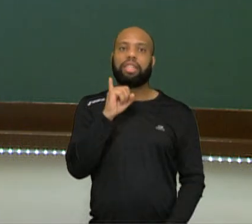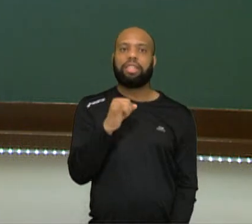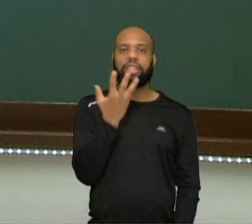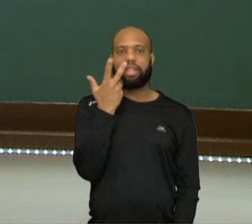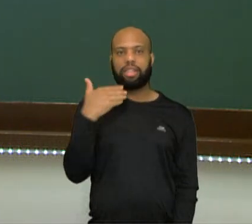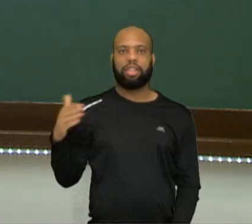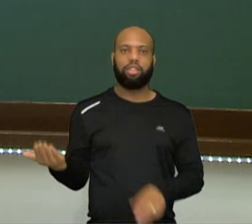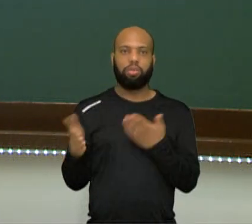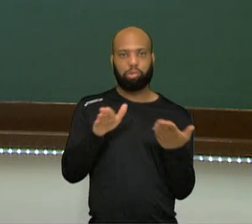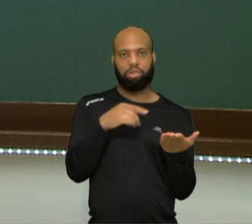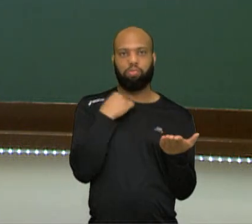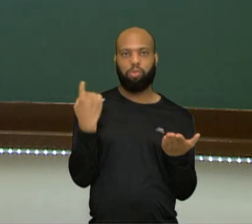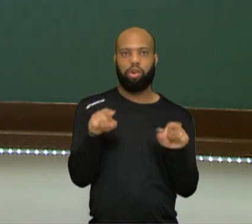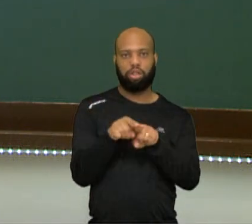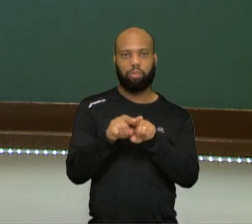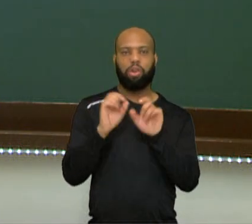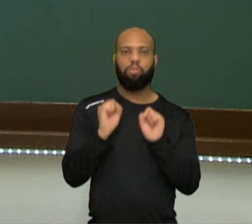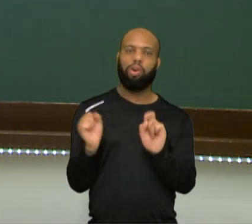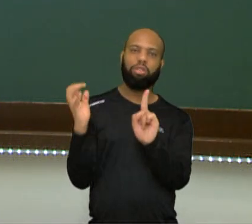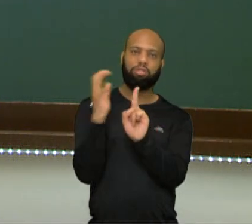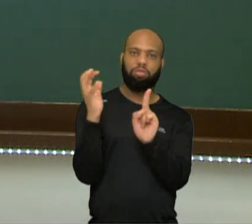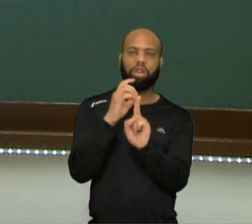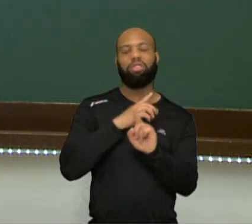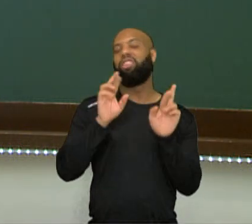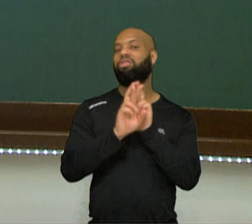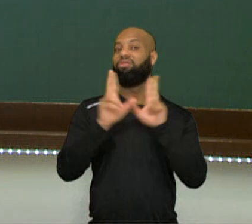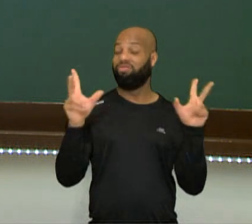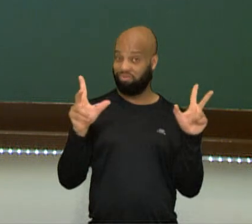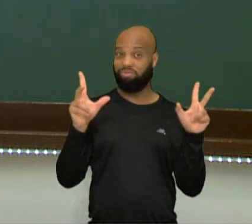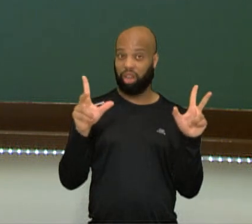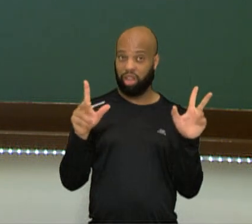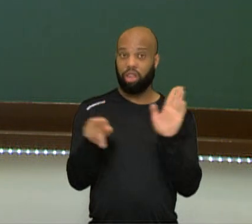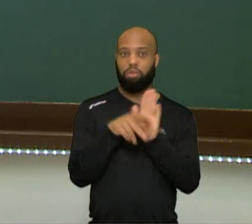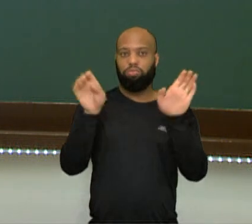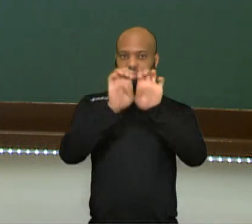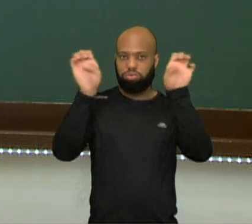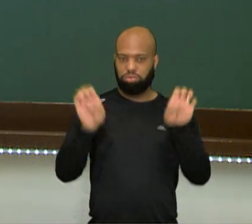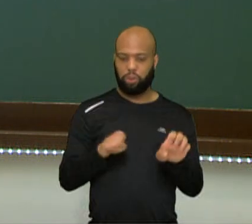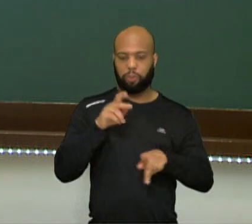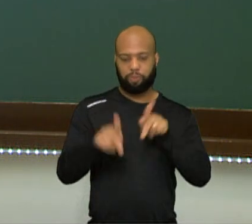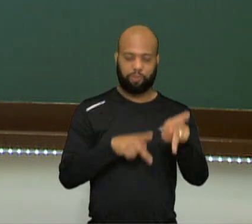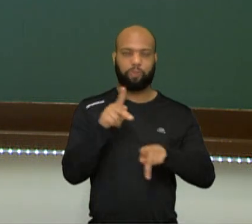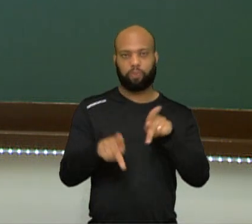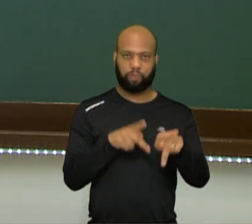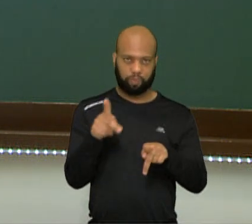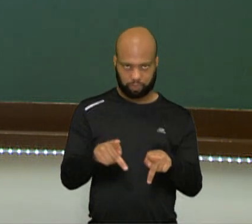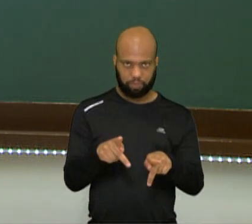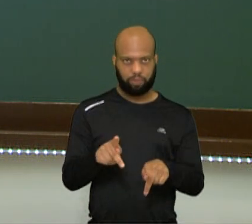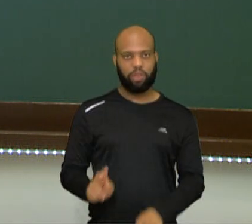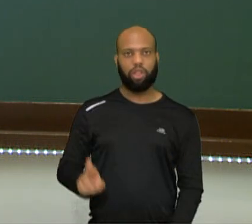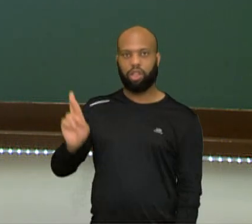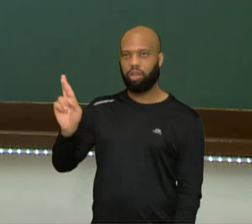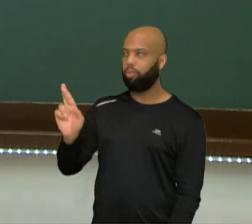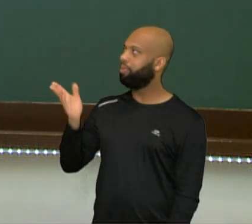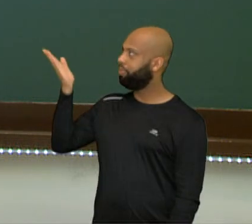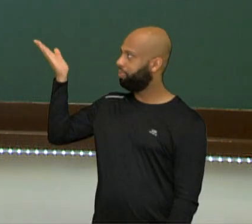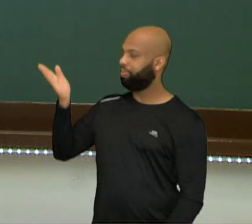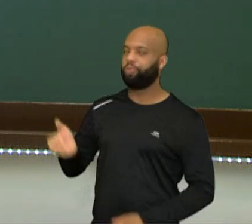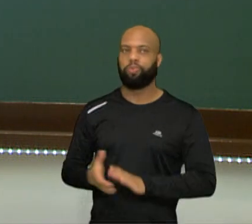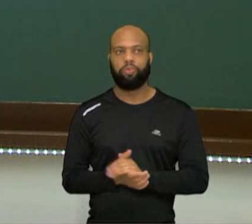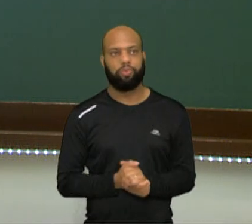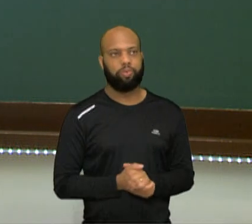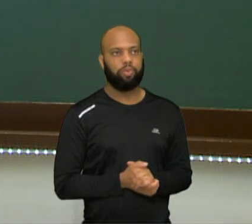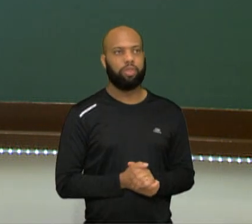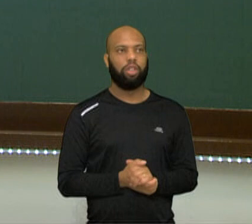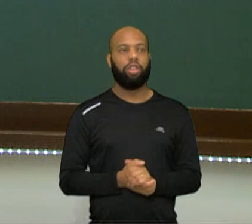podem influenciar nessas diferenças de estrutura da população representadas pelas pirâmides.